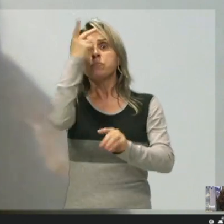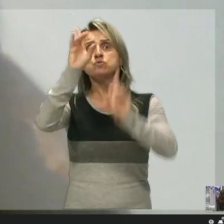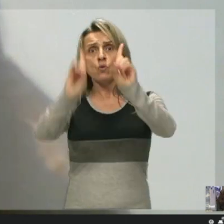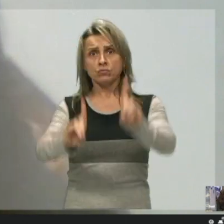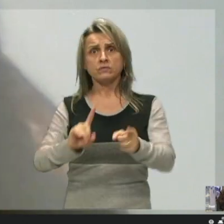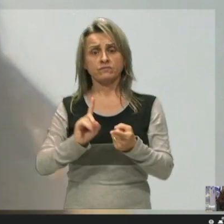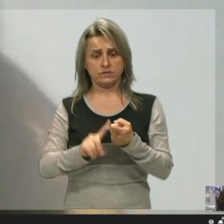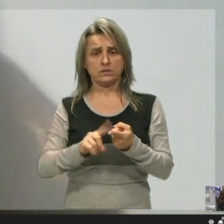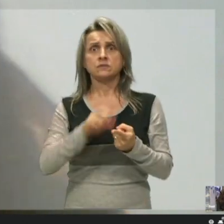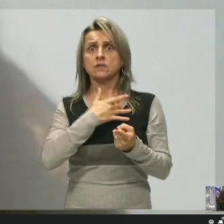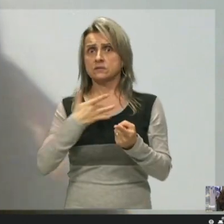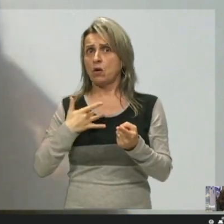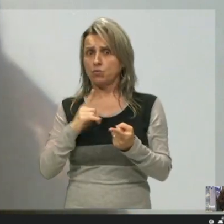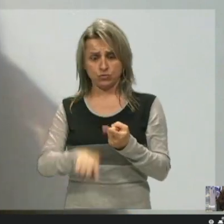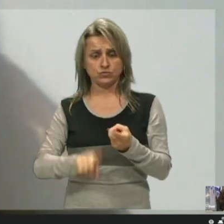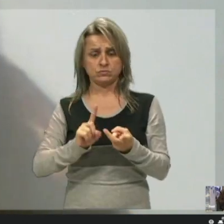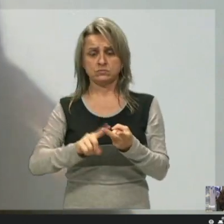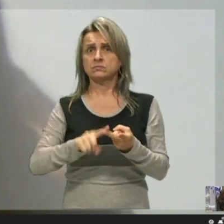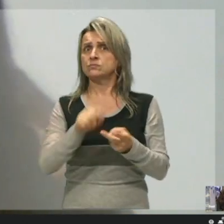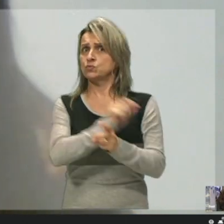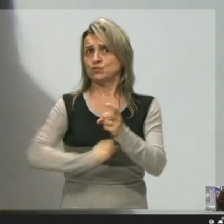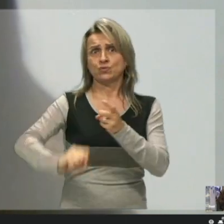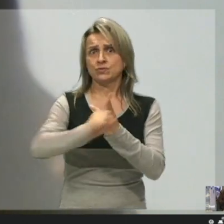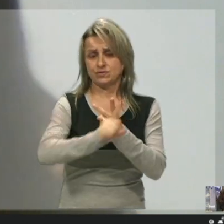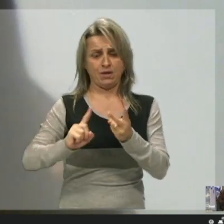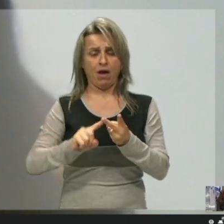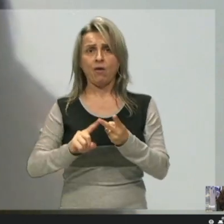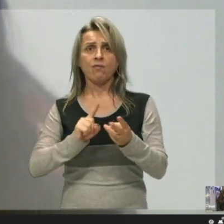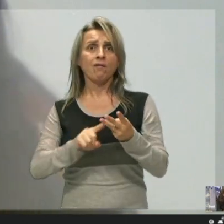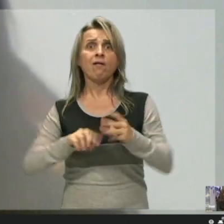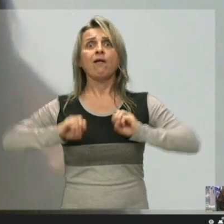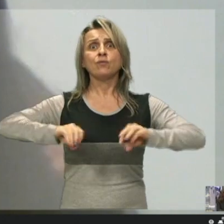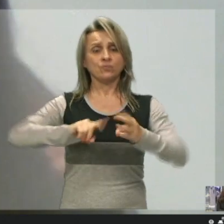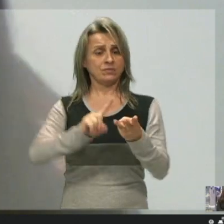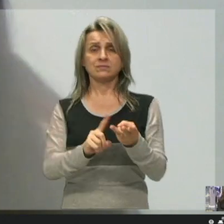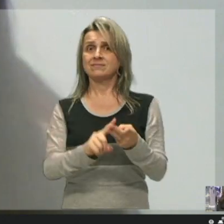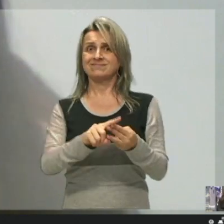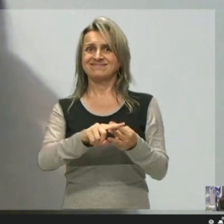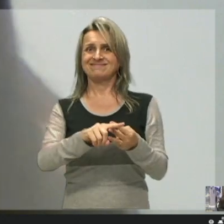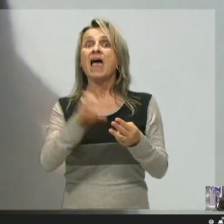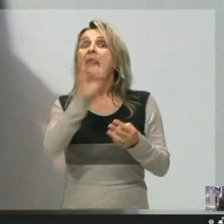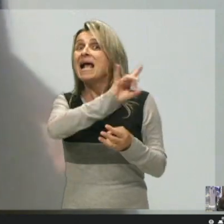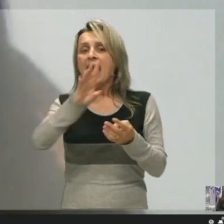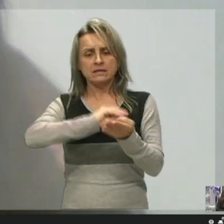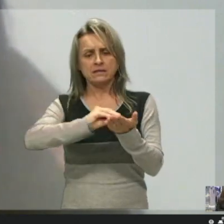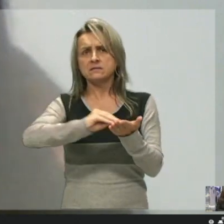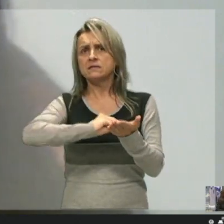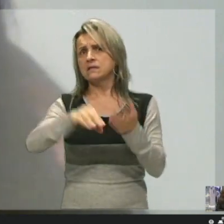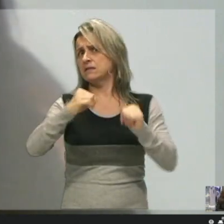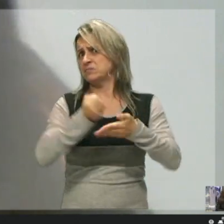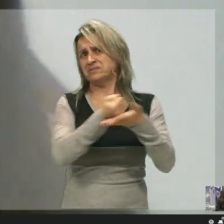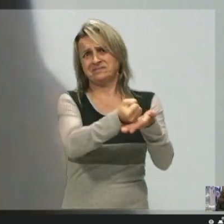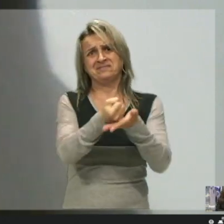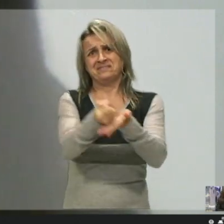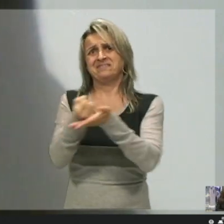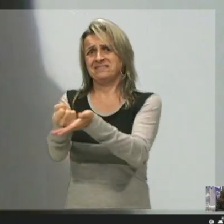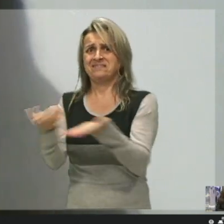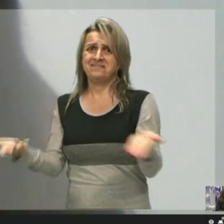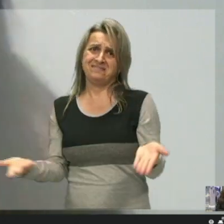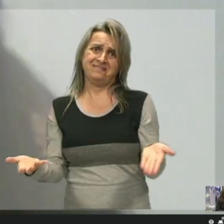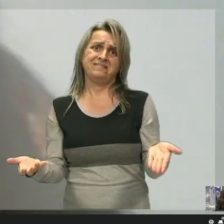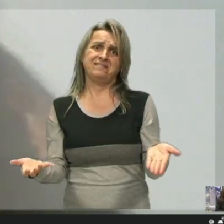têm que custear as atividades. O fundo que eu me refiro é mais uma questão administrativa. São 4 anos